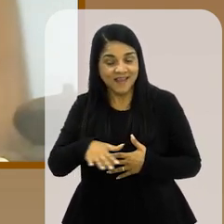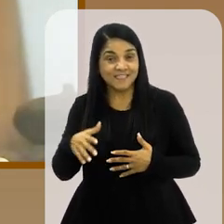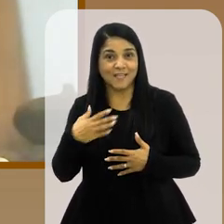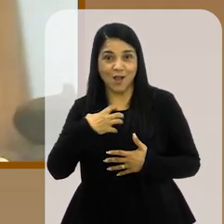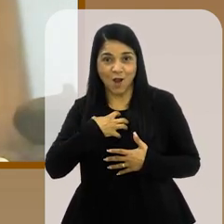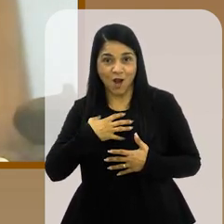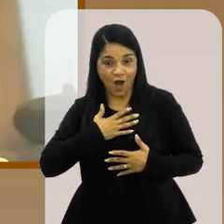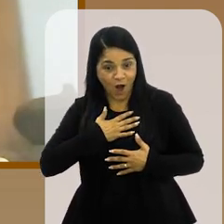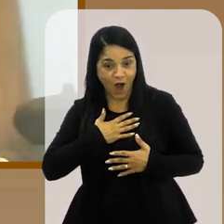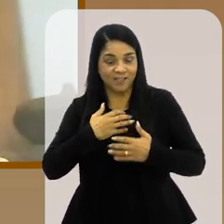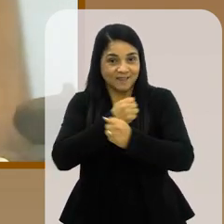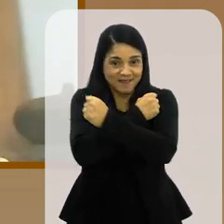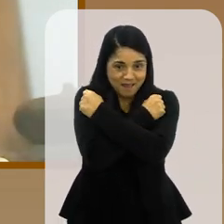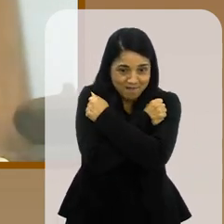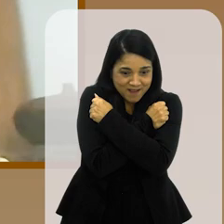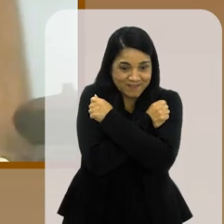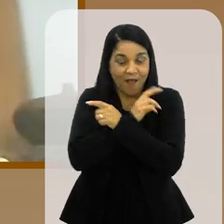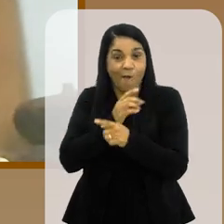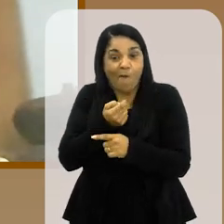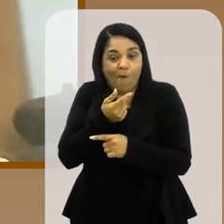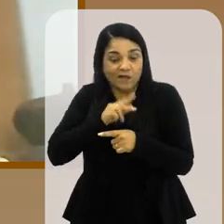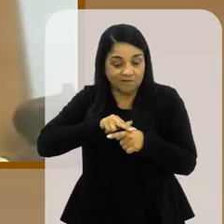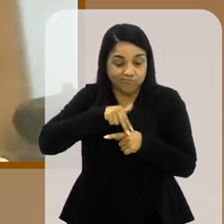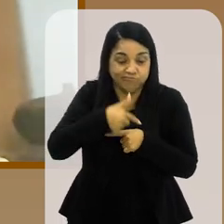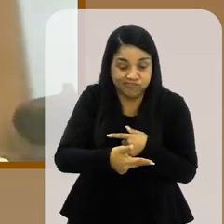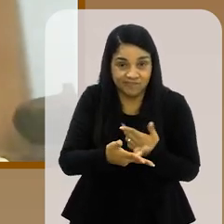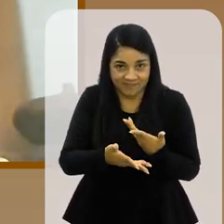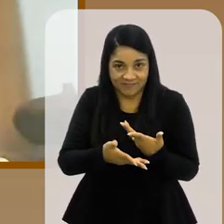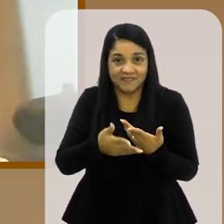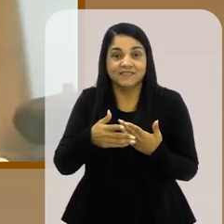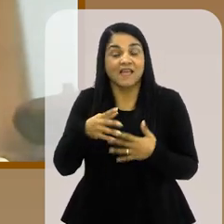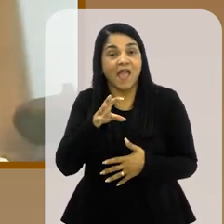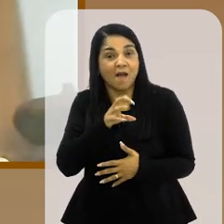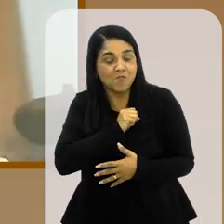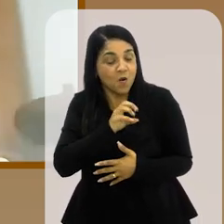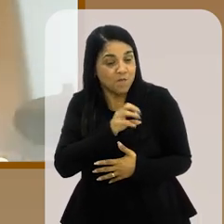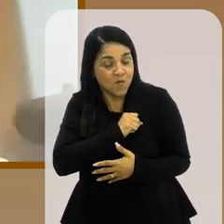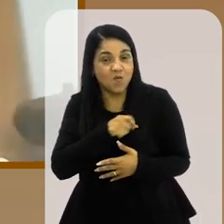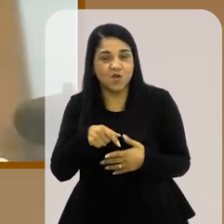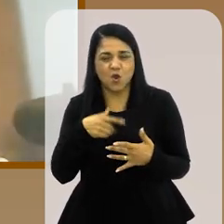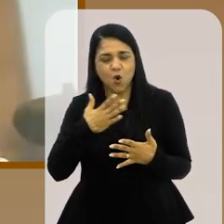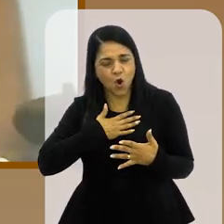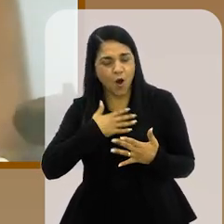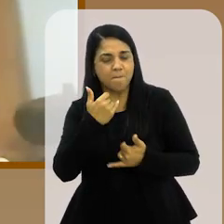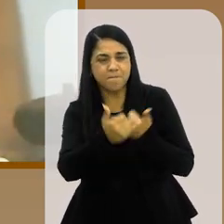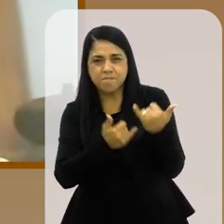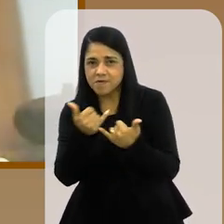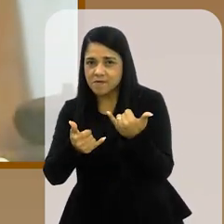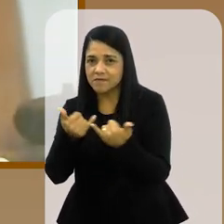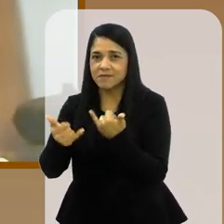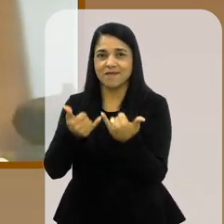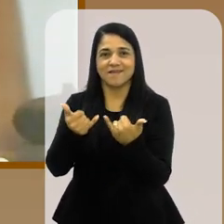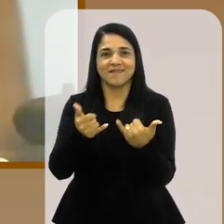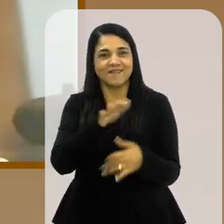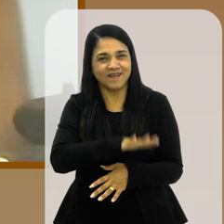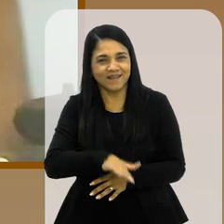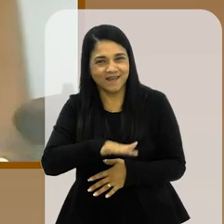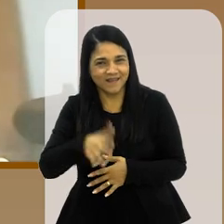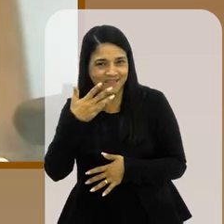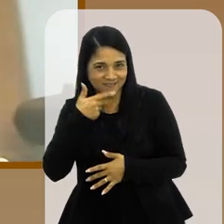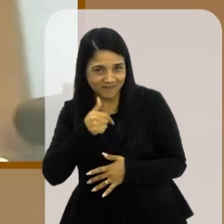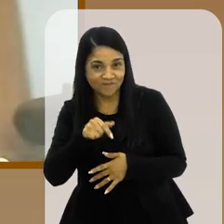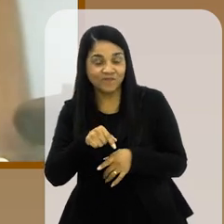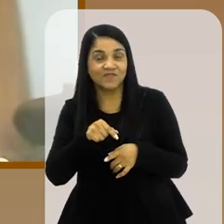Quase derrubam a gente. É muito, muito, muito, muito amor. E eu faço brincadeiras, eu vou fazer em